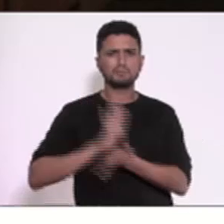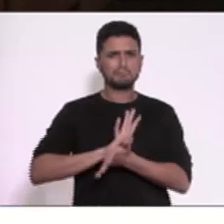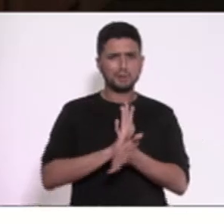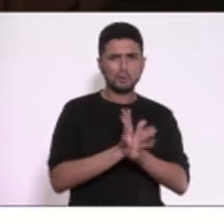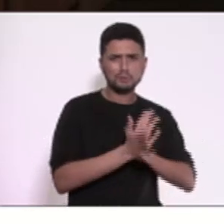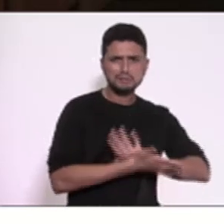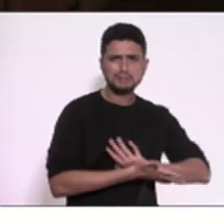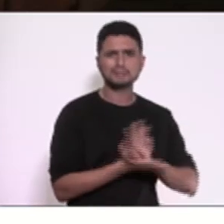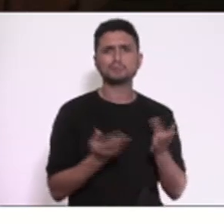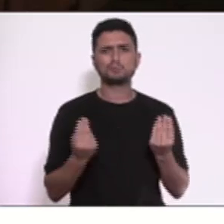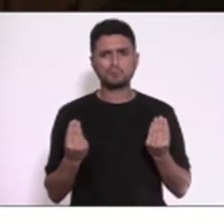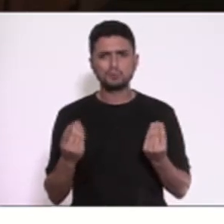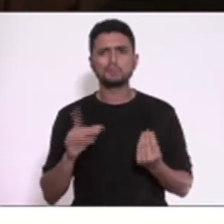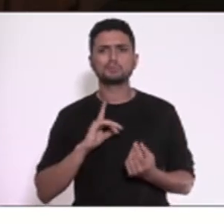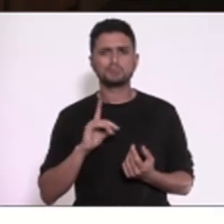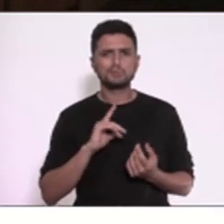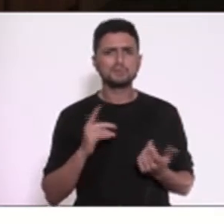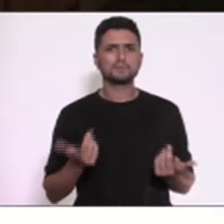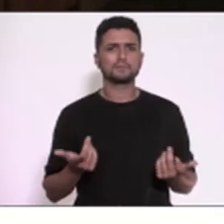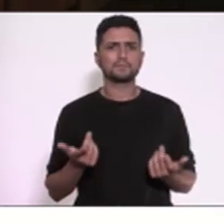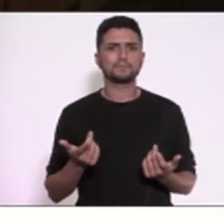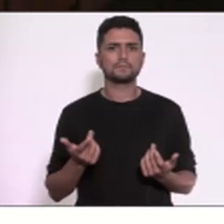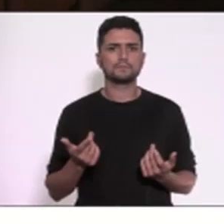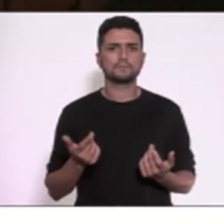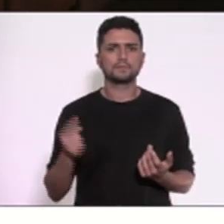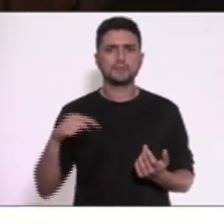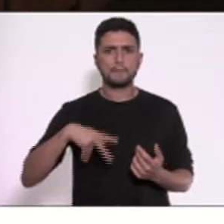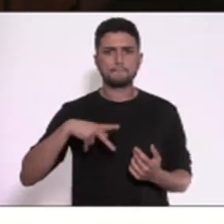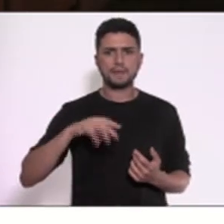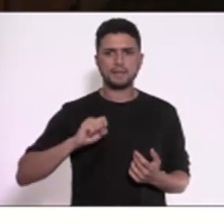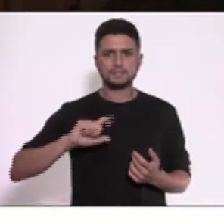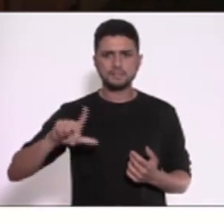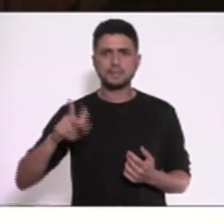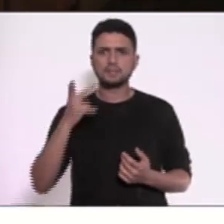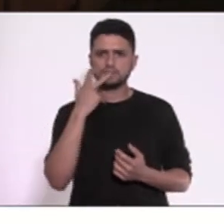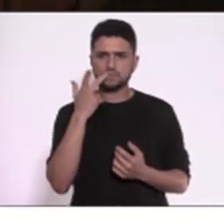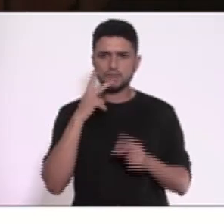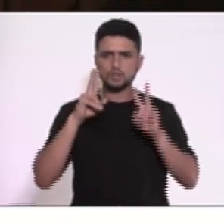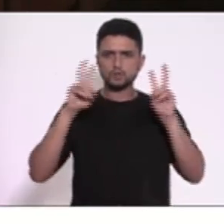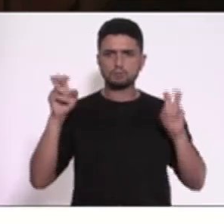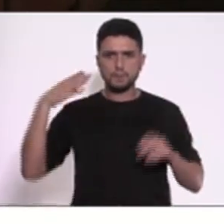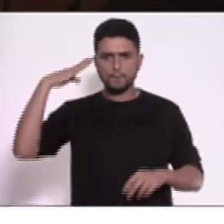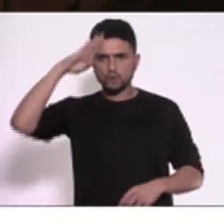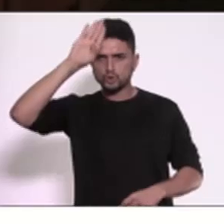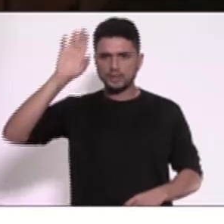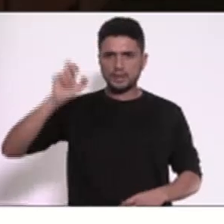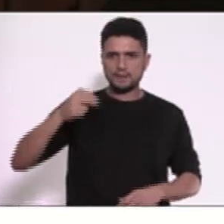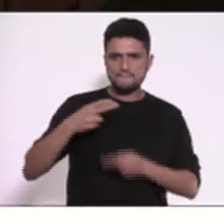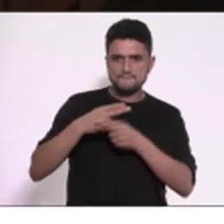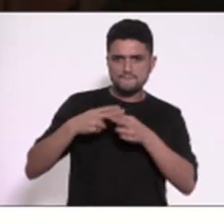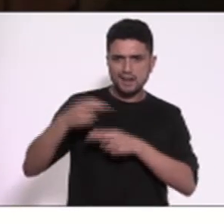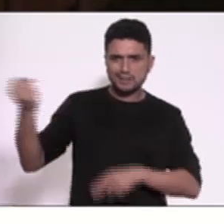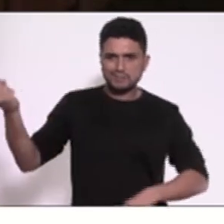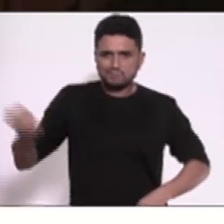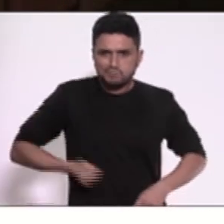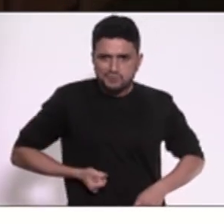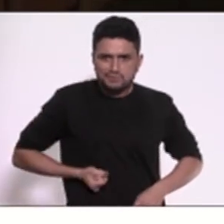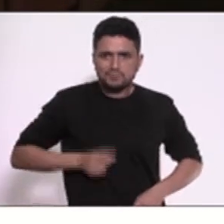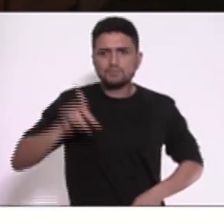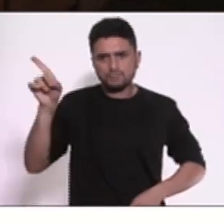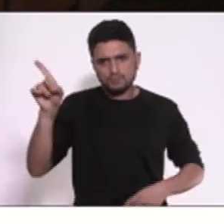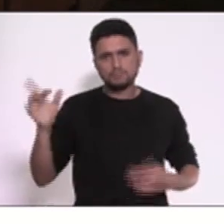do PSL traz a denúncia, a facada ao presidente. O mundo traz a denúncia da execução da vereadora